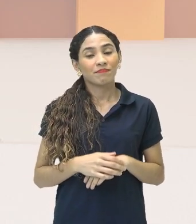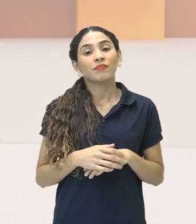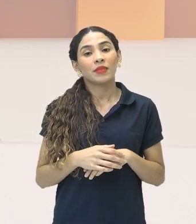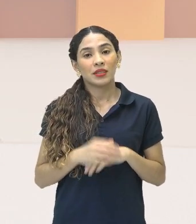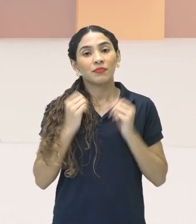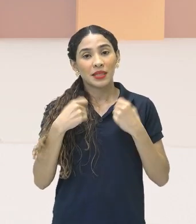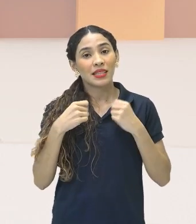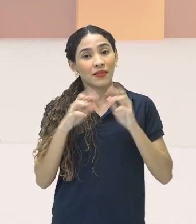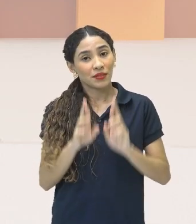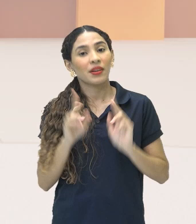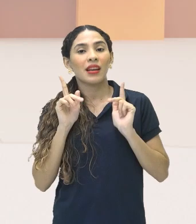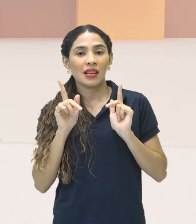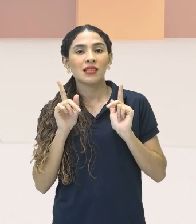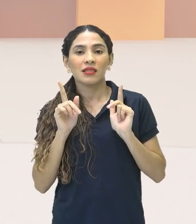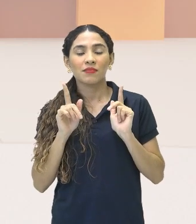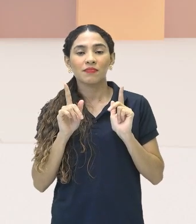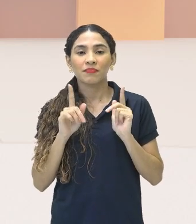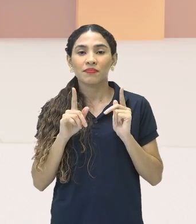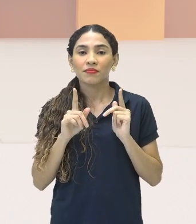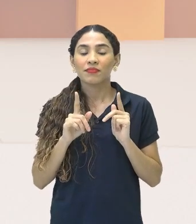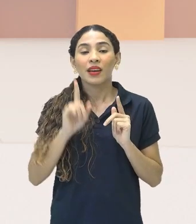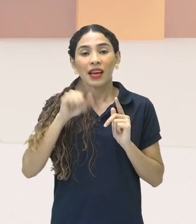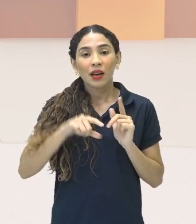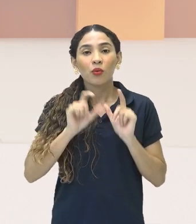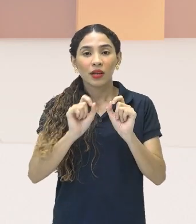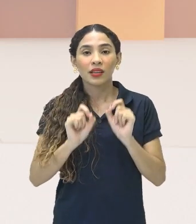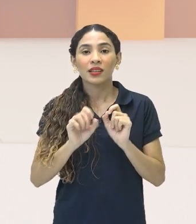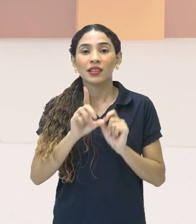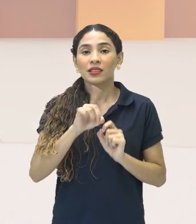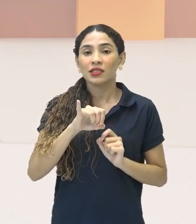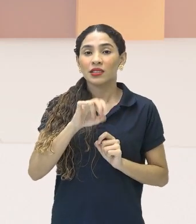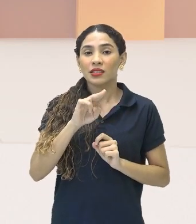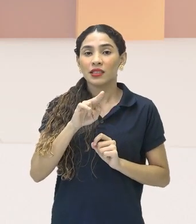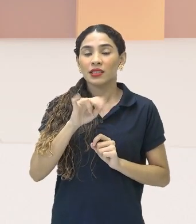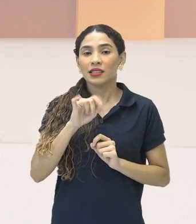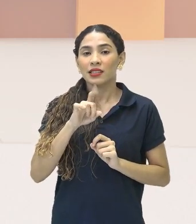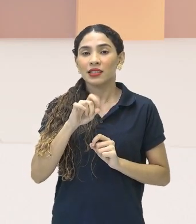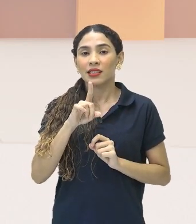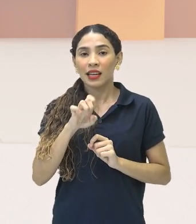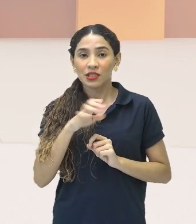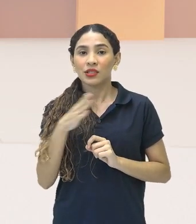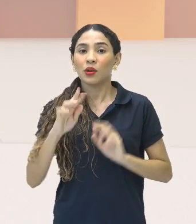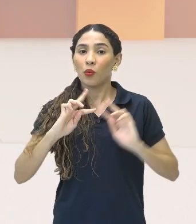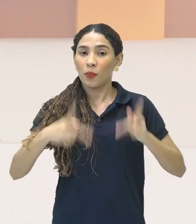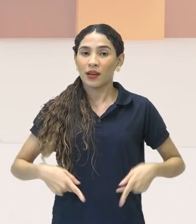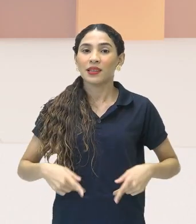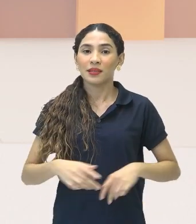assim. Isso é o que nós chamamos de dignidade humana.